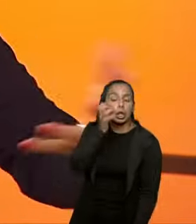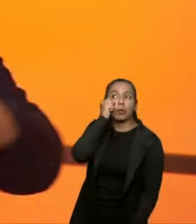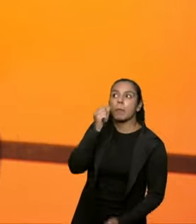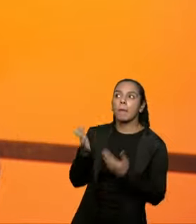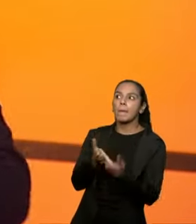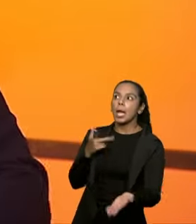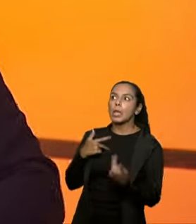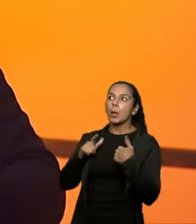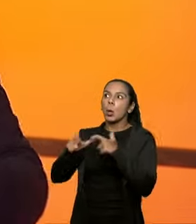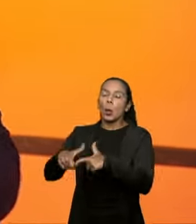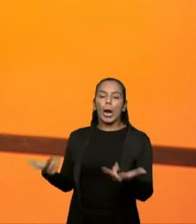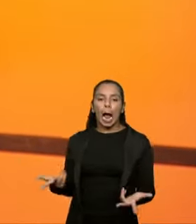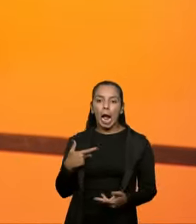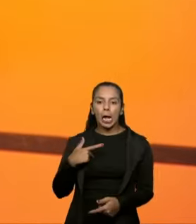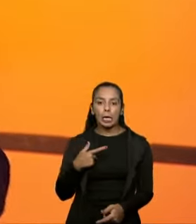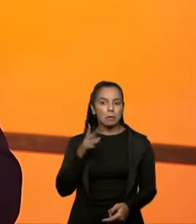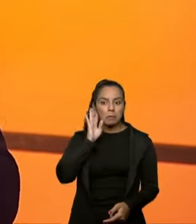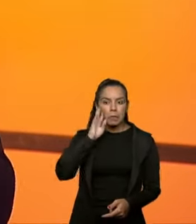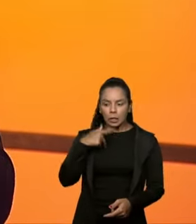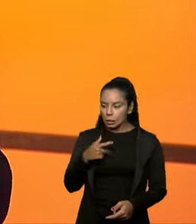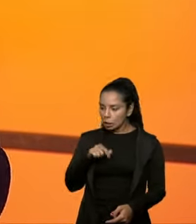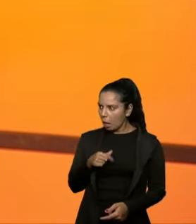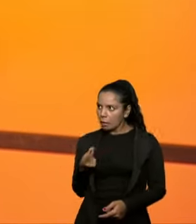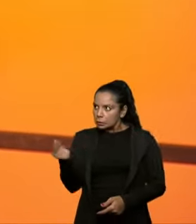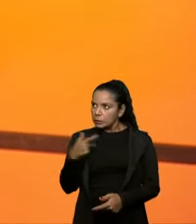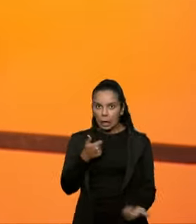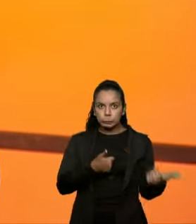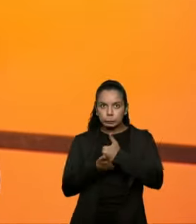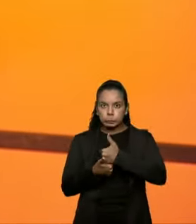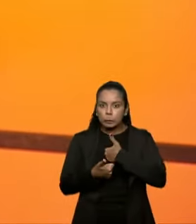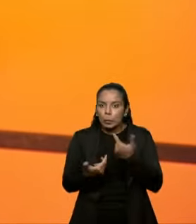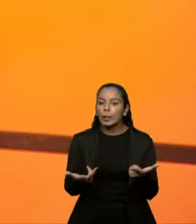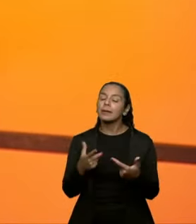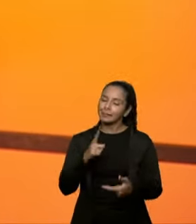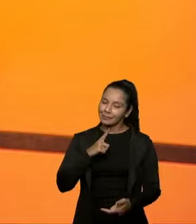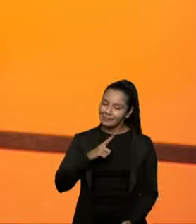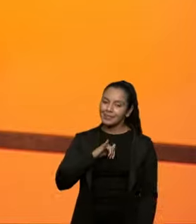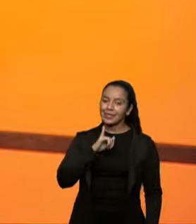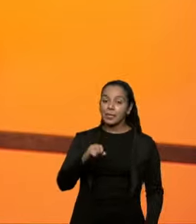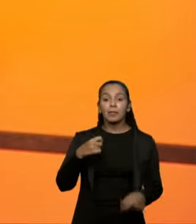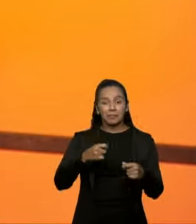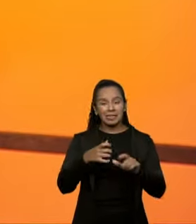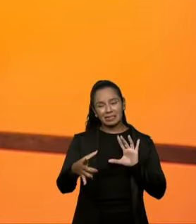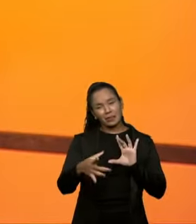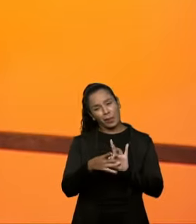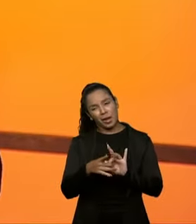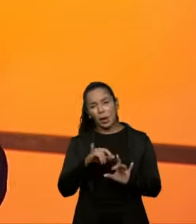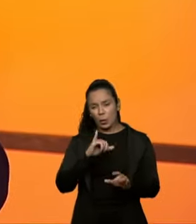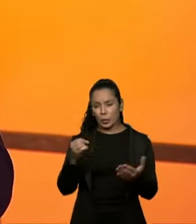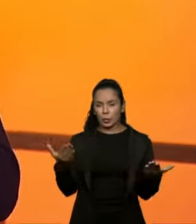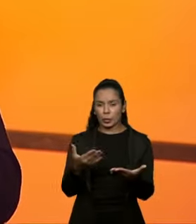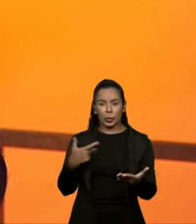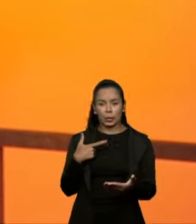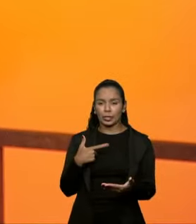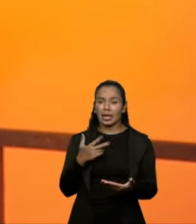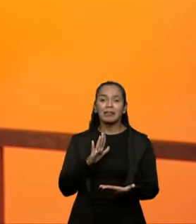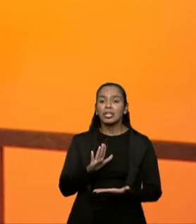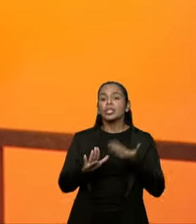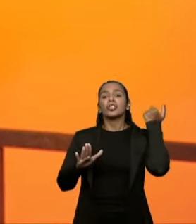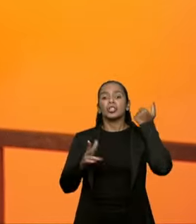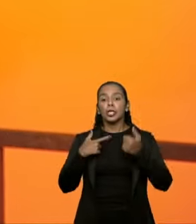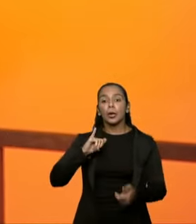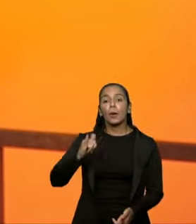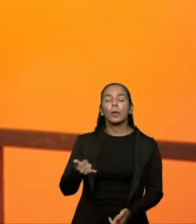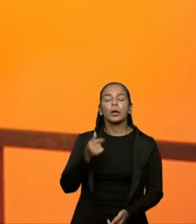lugar. Imagina, sair daqui, alguém vai pegar meu lugar. Tem isso, né? A gente tem muito... é conectado com essas coisas hoje em dia. Isso te tira do sono, sim, né? Porque o sono é